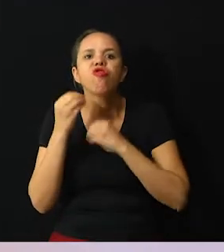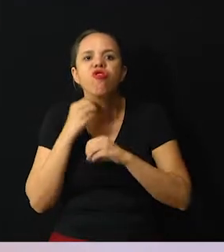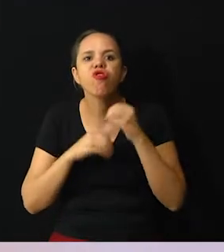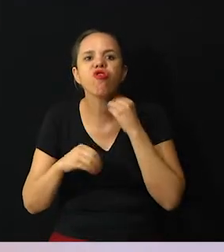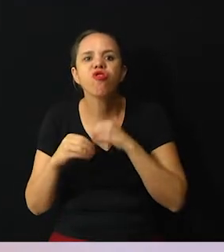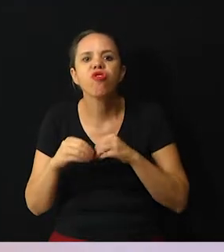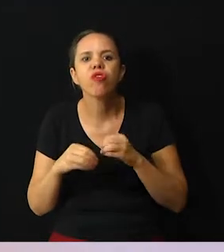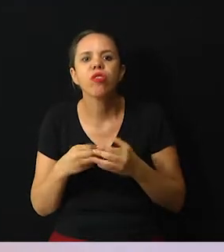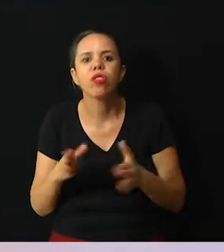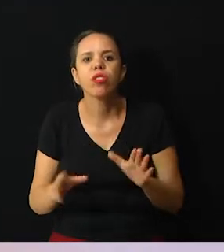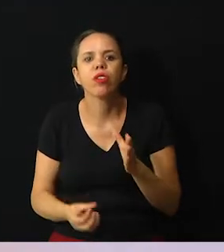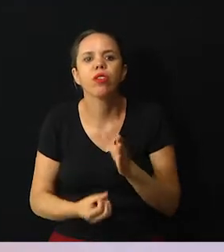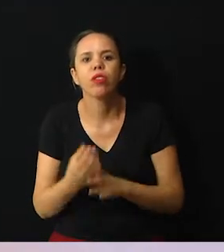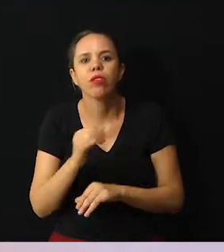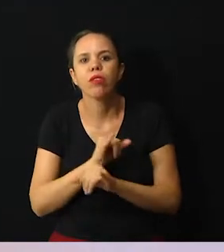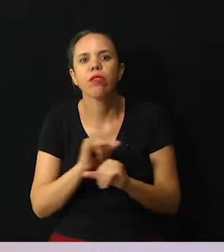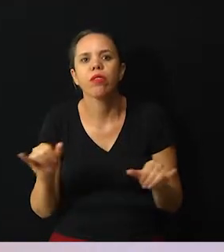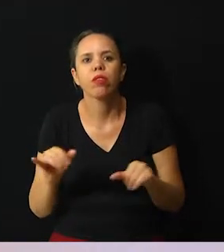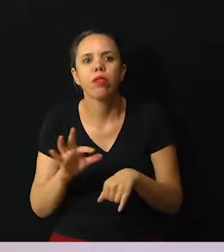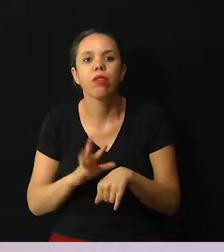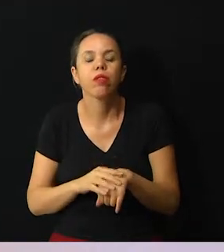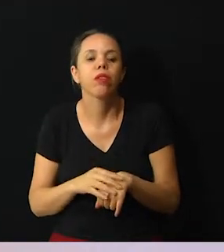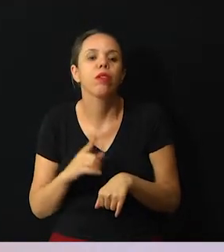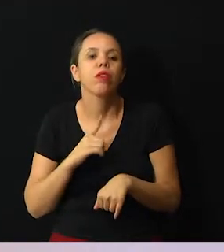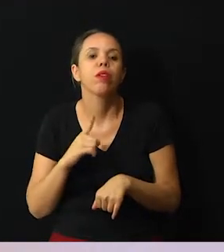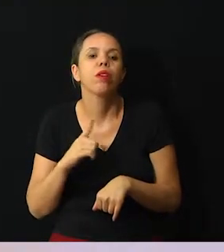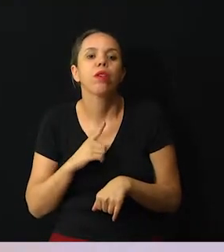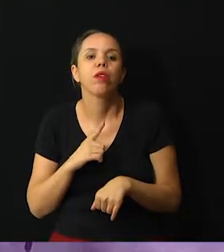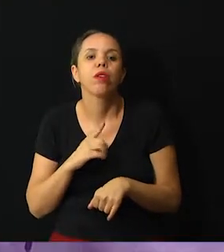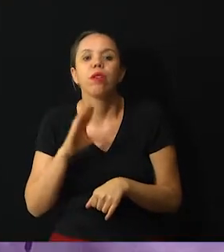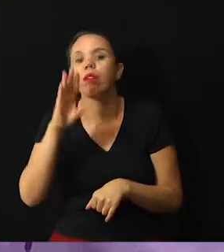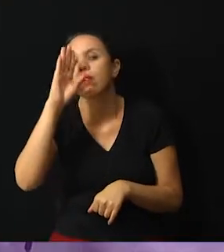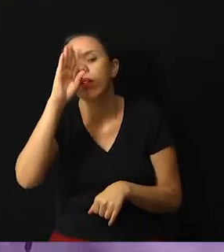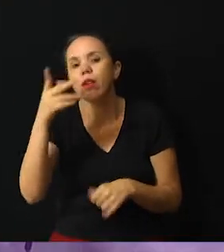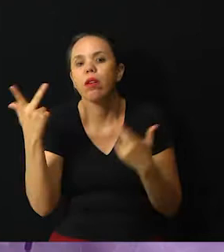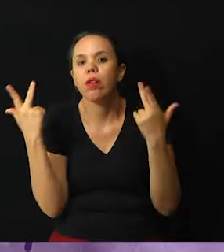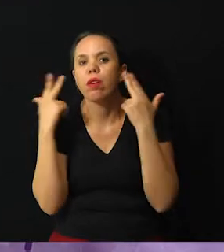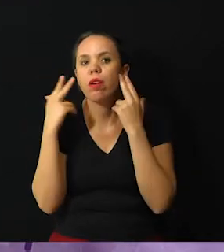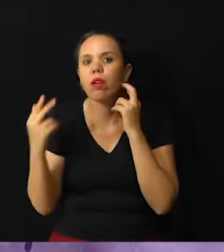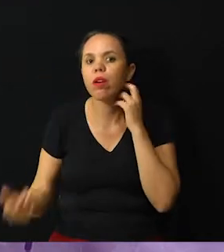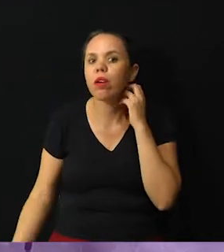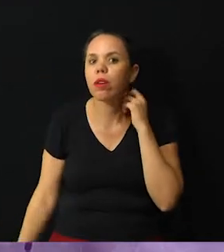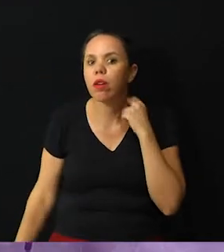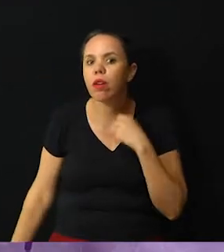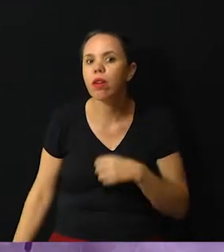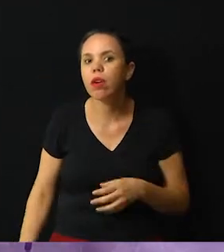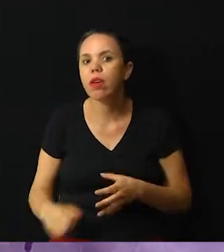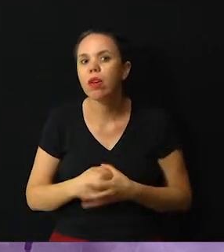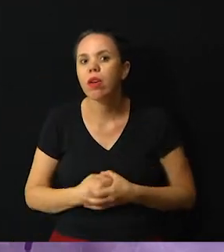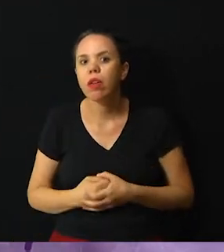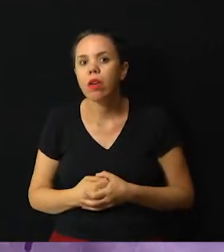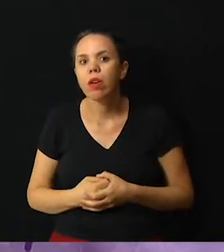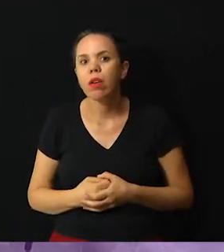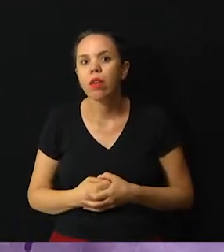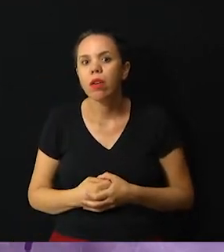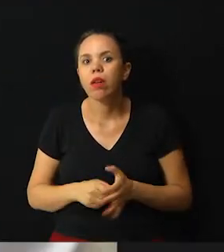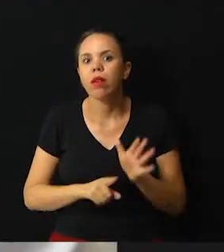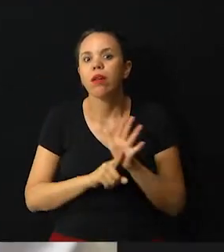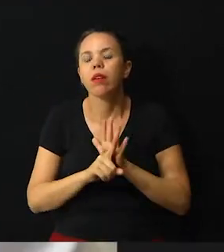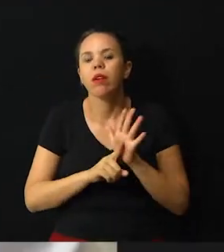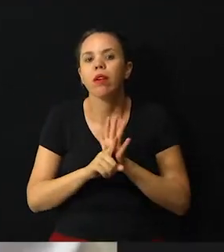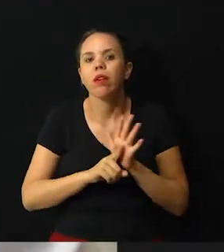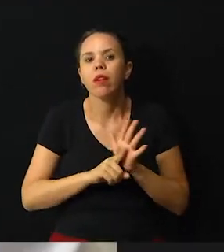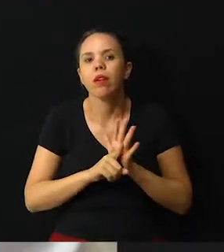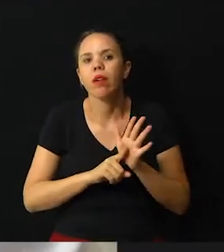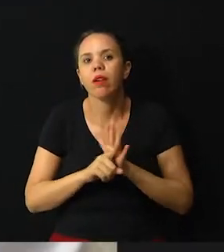tem alguns gatilhos que podem aí desencadear a doença. Tem alguns principais normalmente? Pois é, isso tem sido muito estudado,